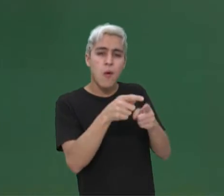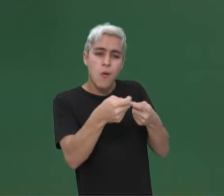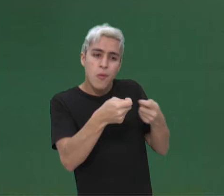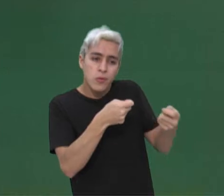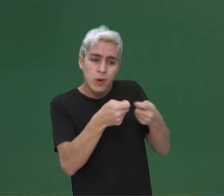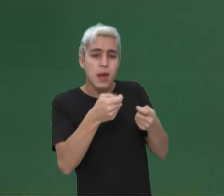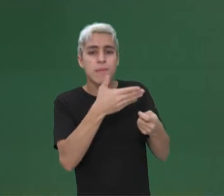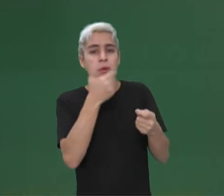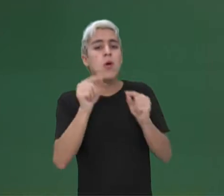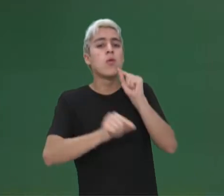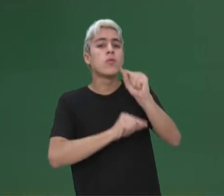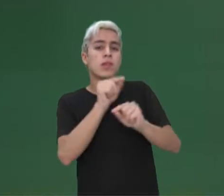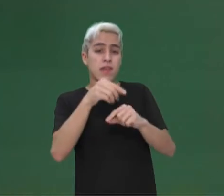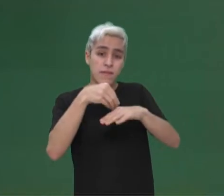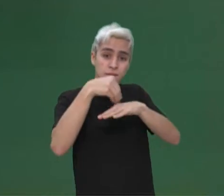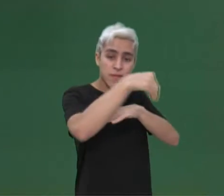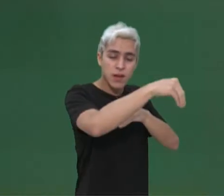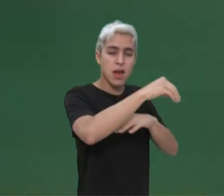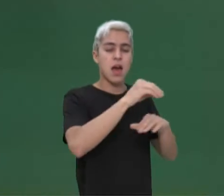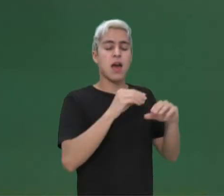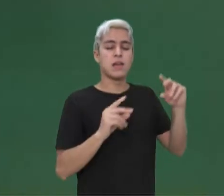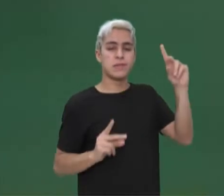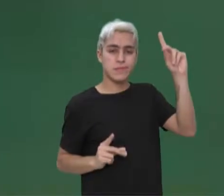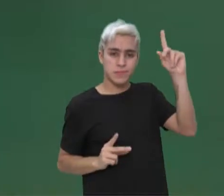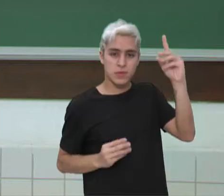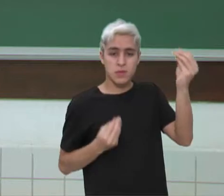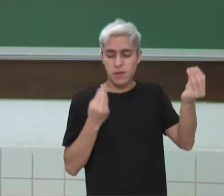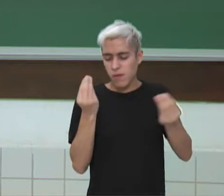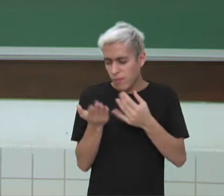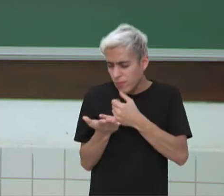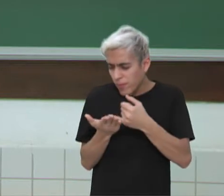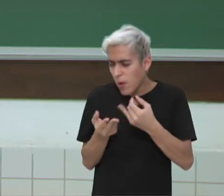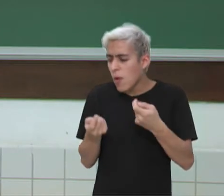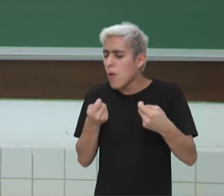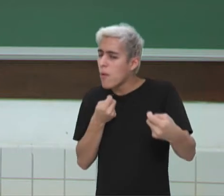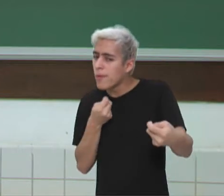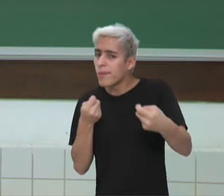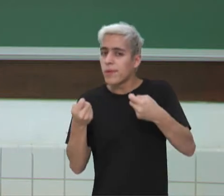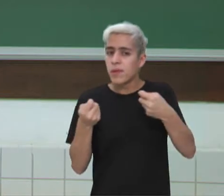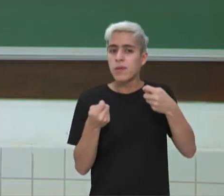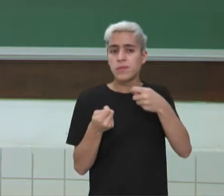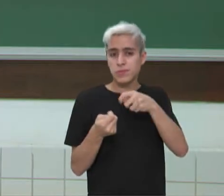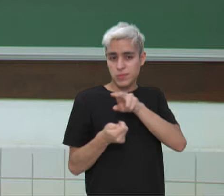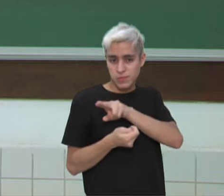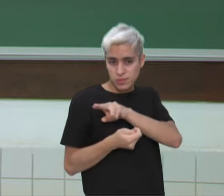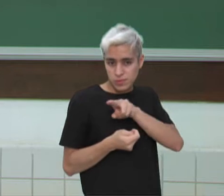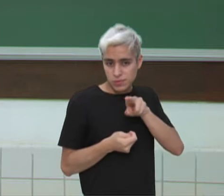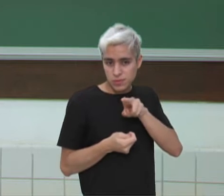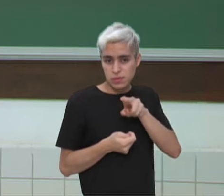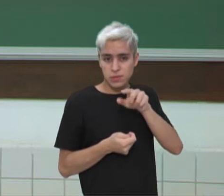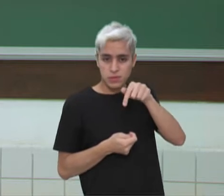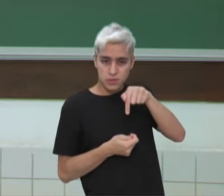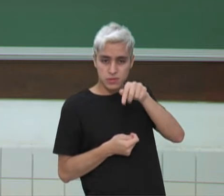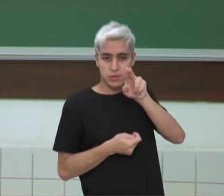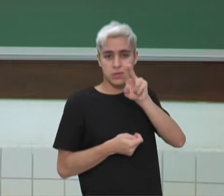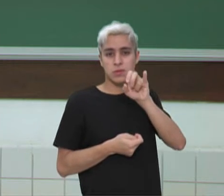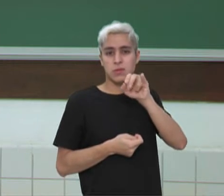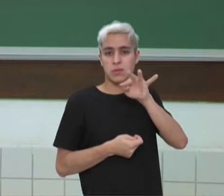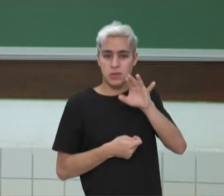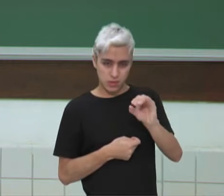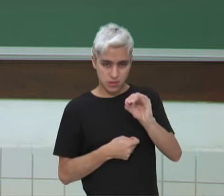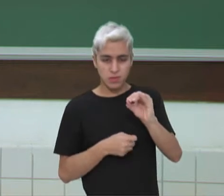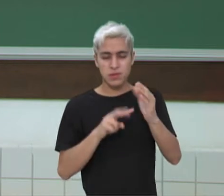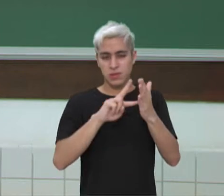até a Espanha. E ainda, o imposto com que o governo controlava essa produção, chamado de quinto, a